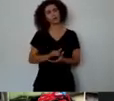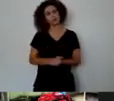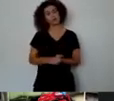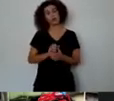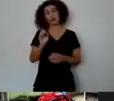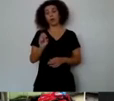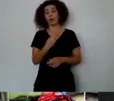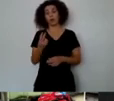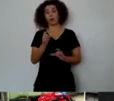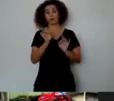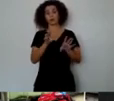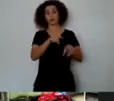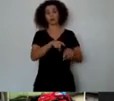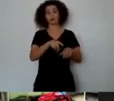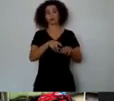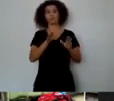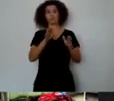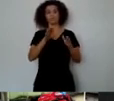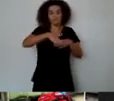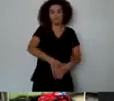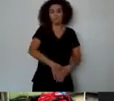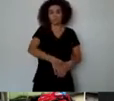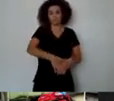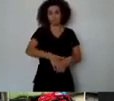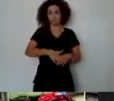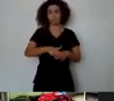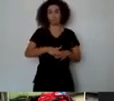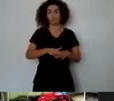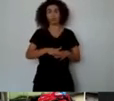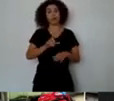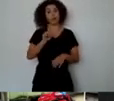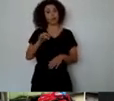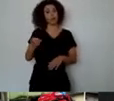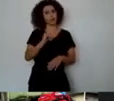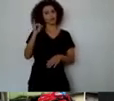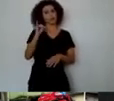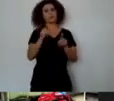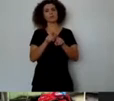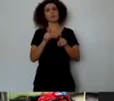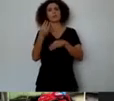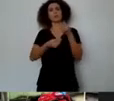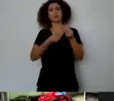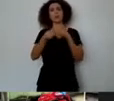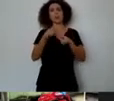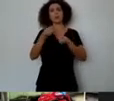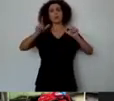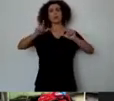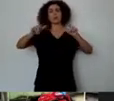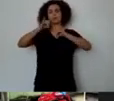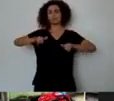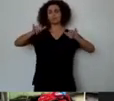subserviência. Então, um ponto que eu acho importante também repensar são esses lugares da mídia, que sempre coloca